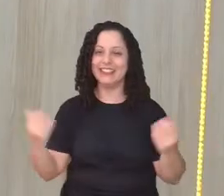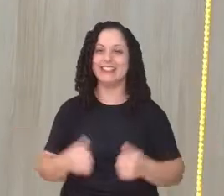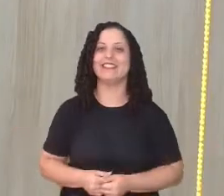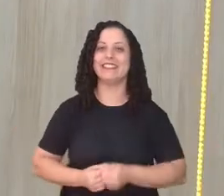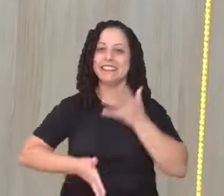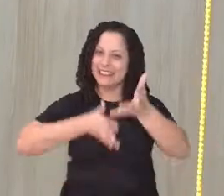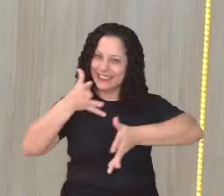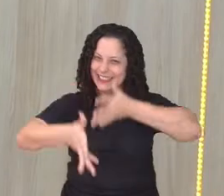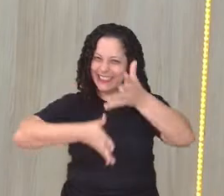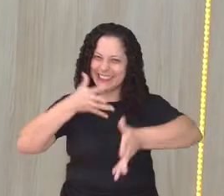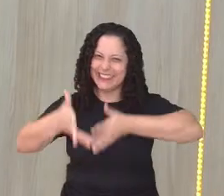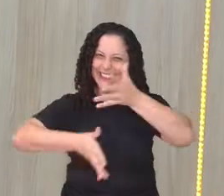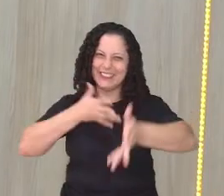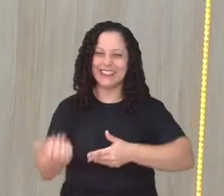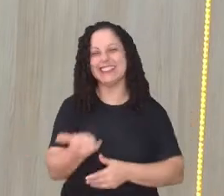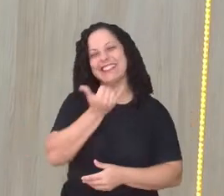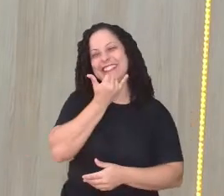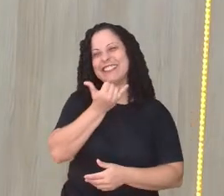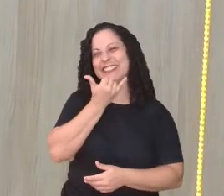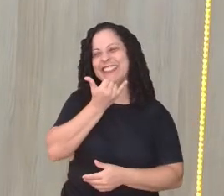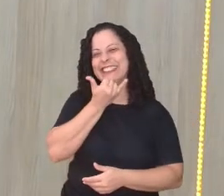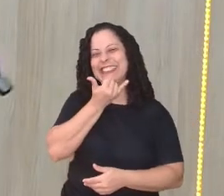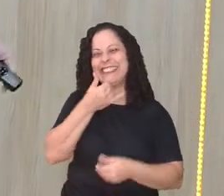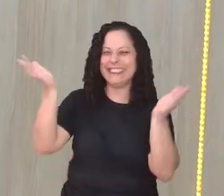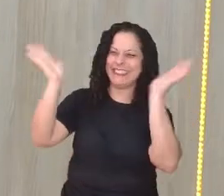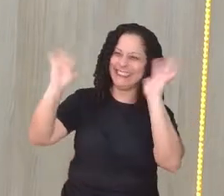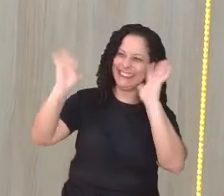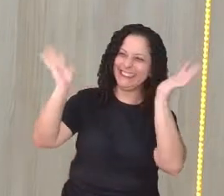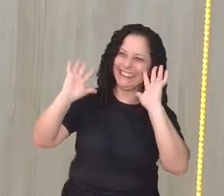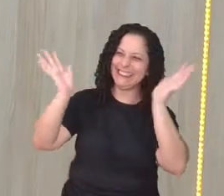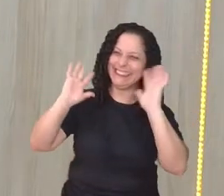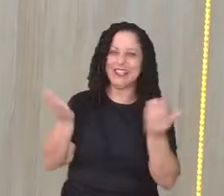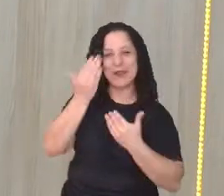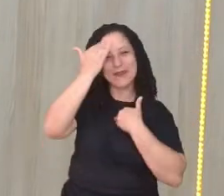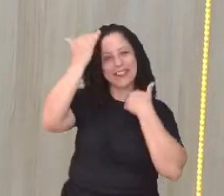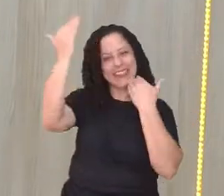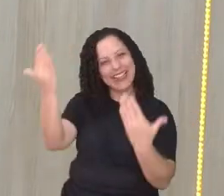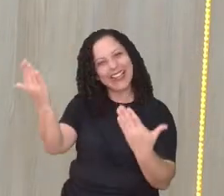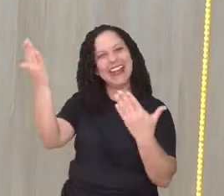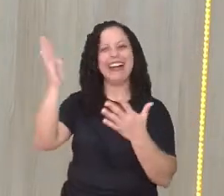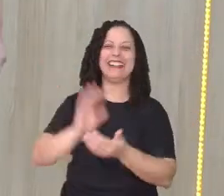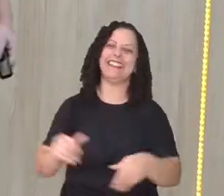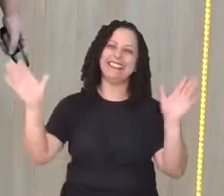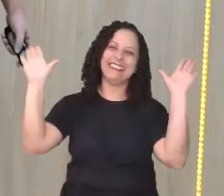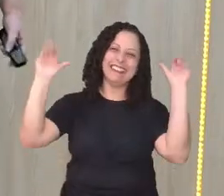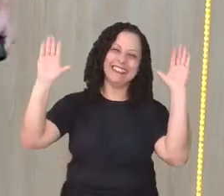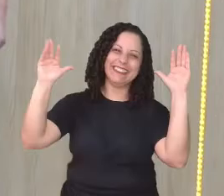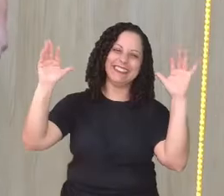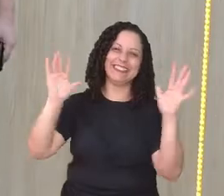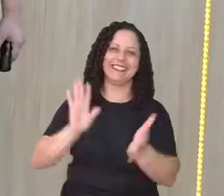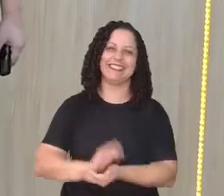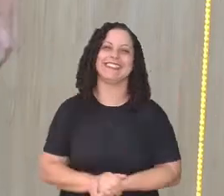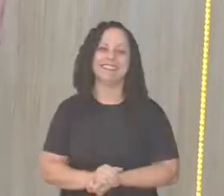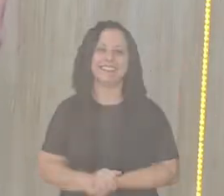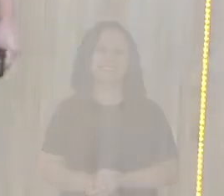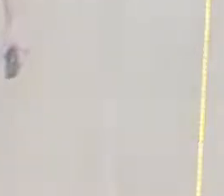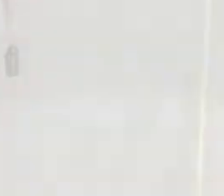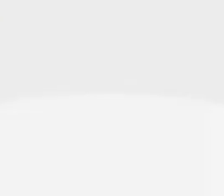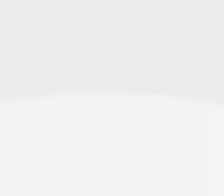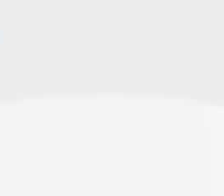de Libras, me desculpa. Casey. Tchau, muito obrigada. Tchau, turma.